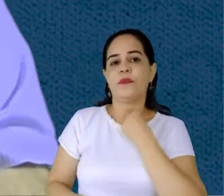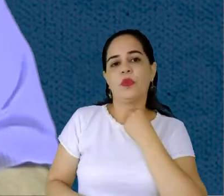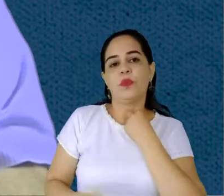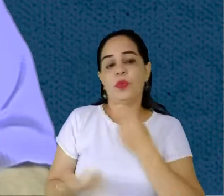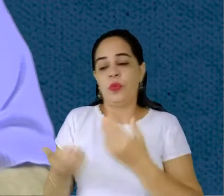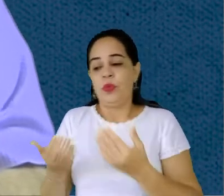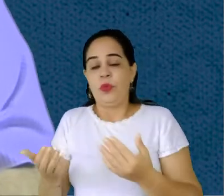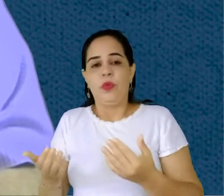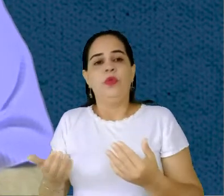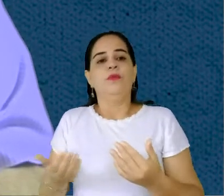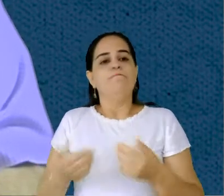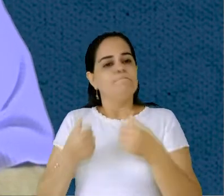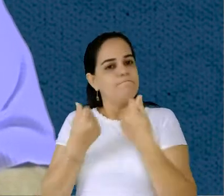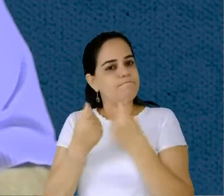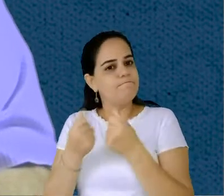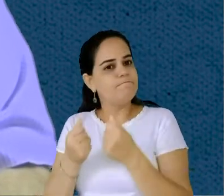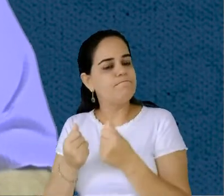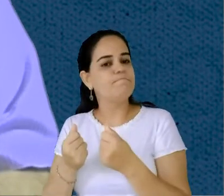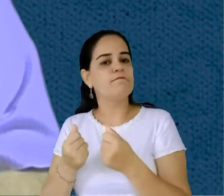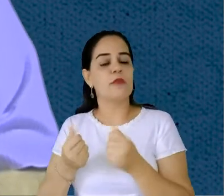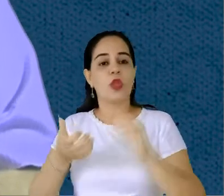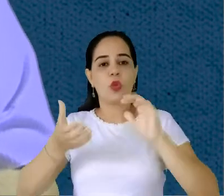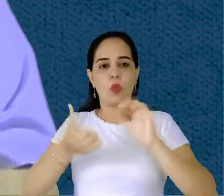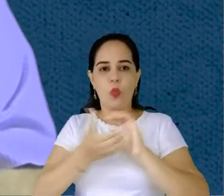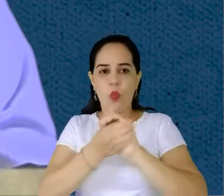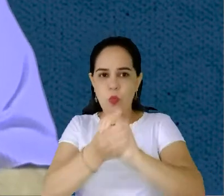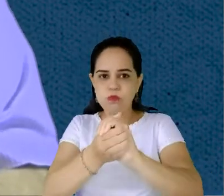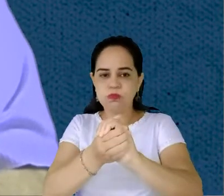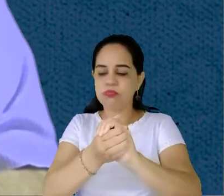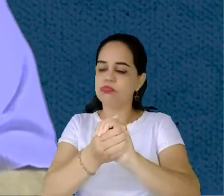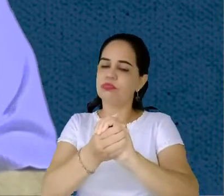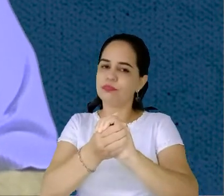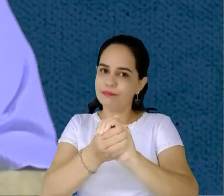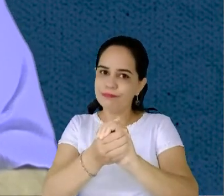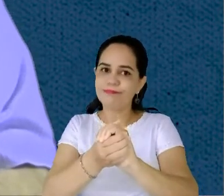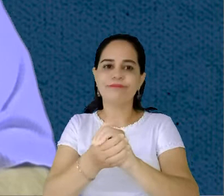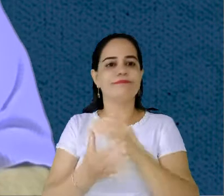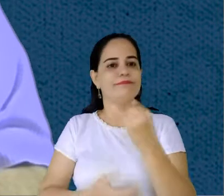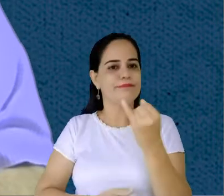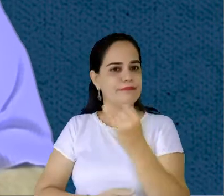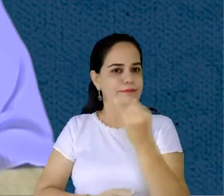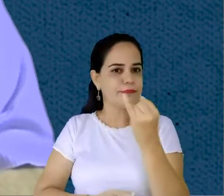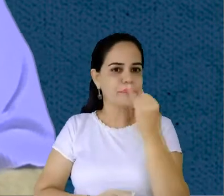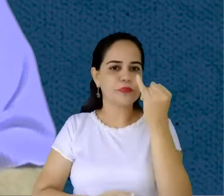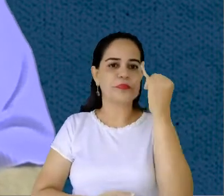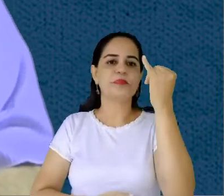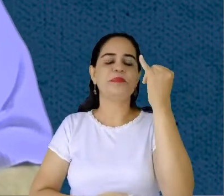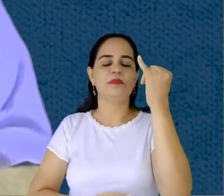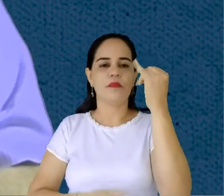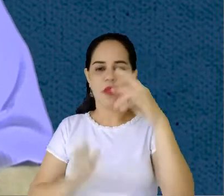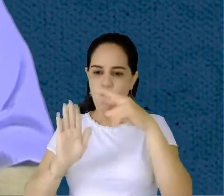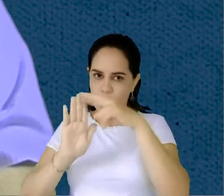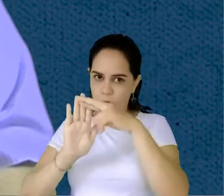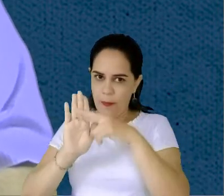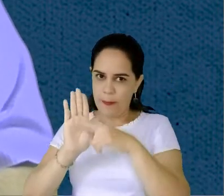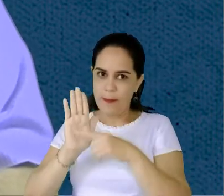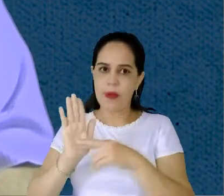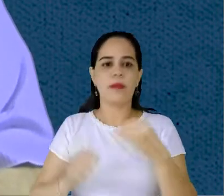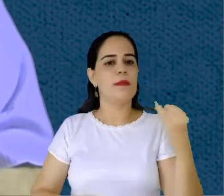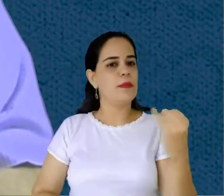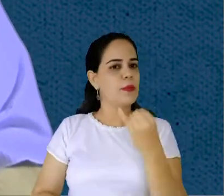uniões ilegítimas e da necessidade, pois, de realmente regularizar nossas